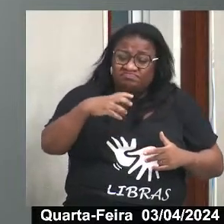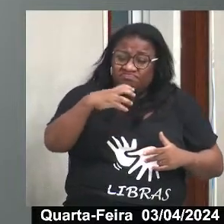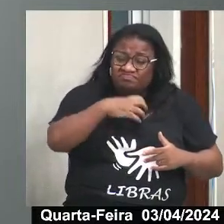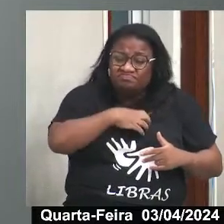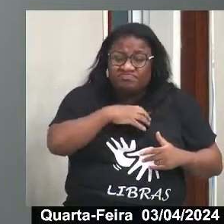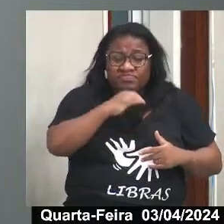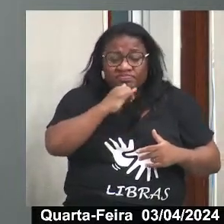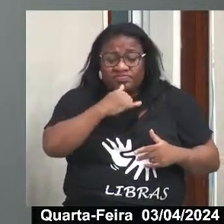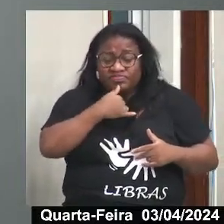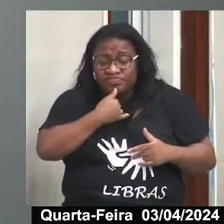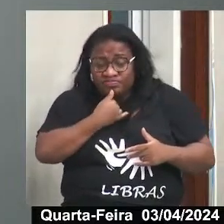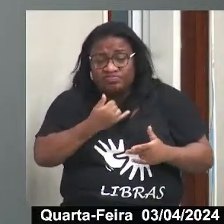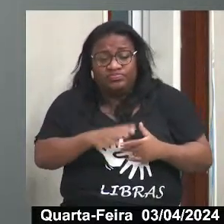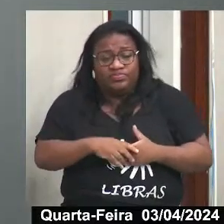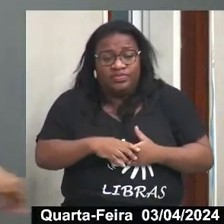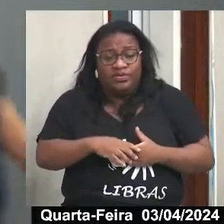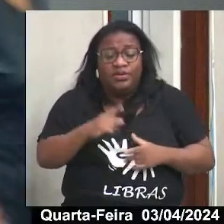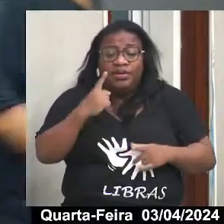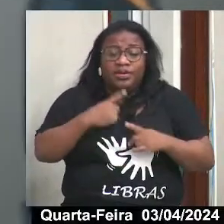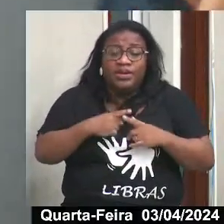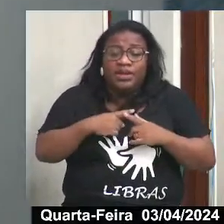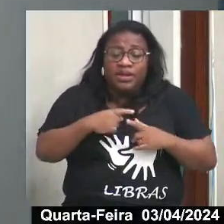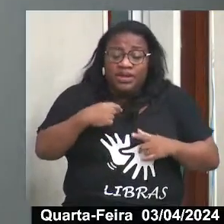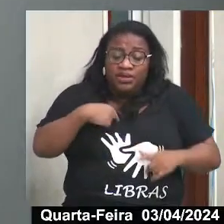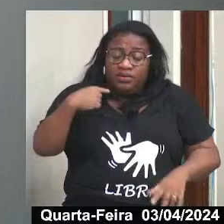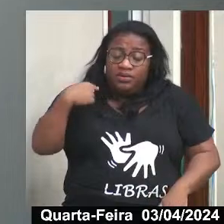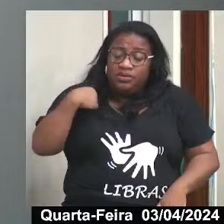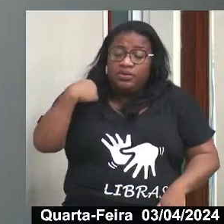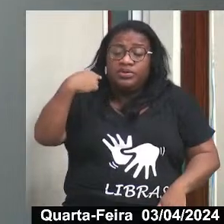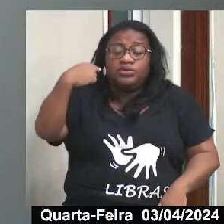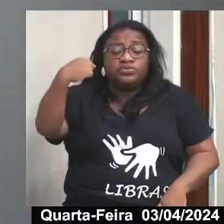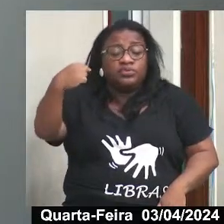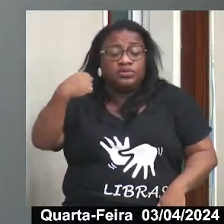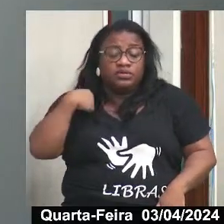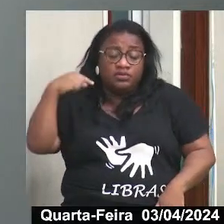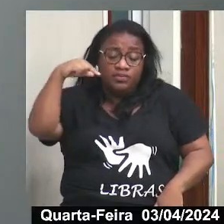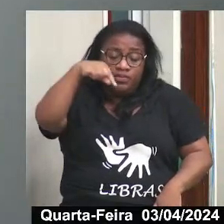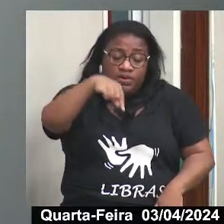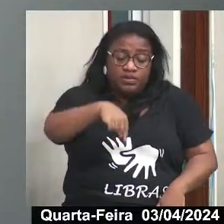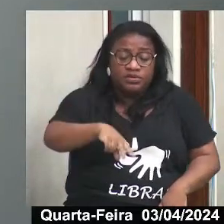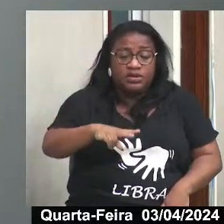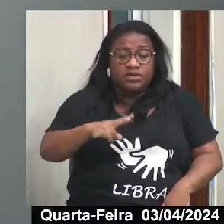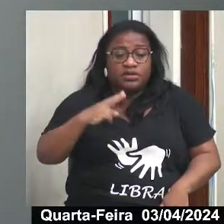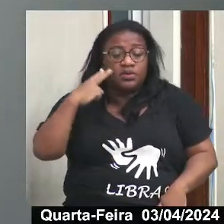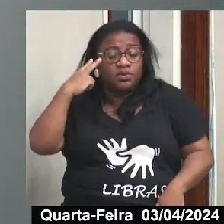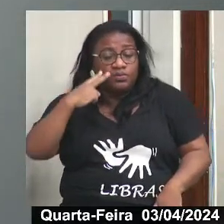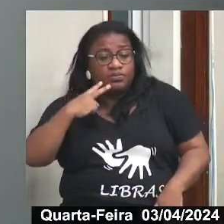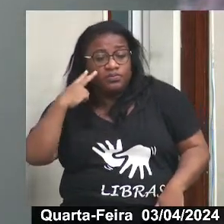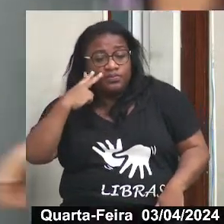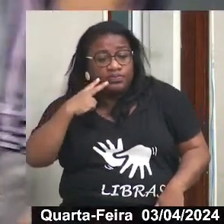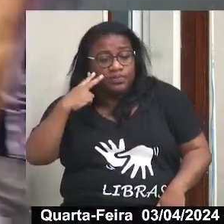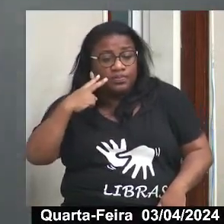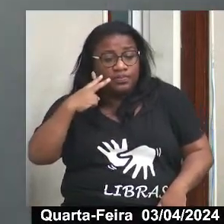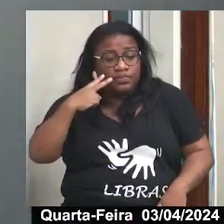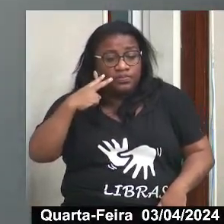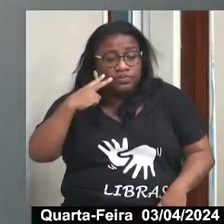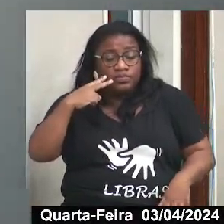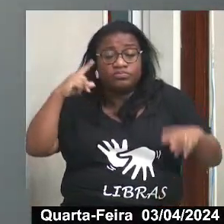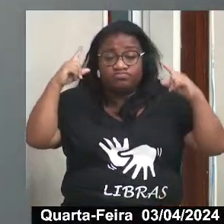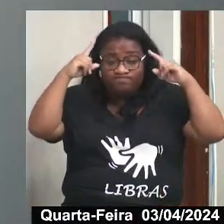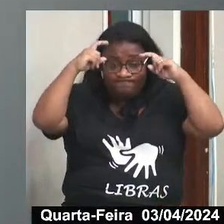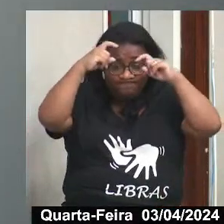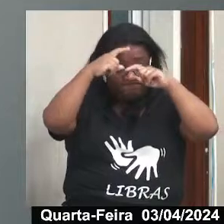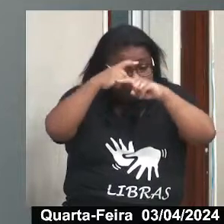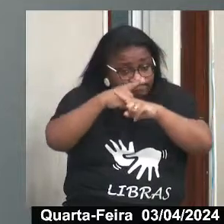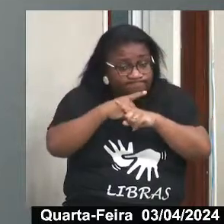Para nós chegarmos até essa cadeira, existe um caminho cheio de espinhos, vários obstáculos. São